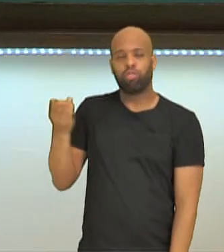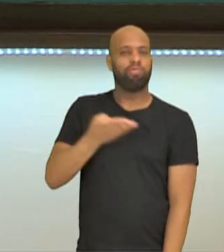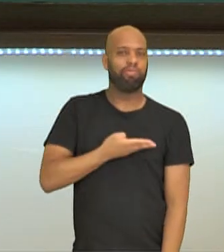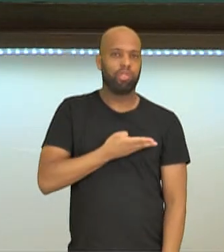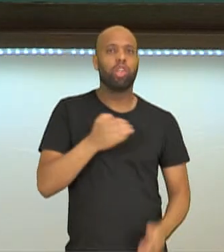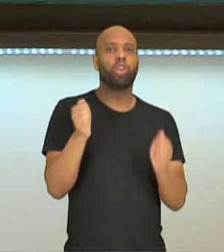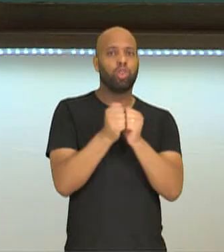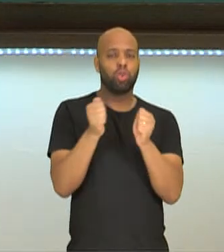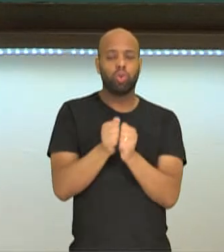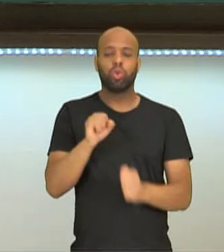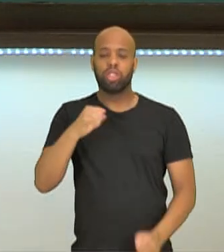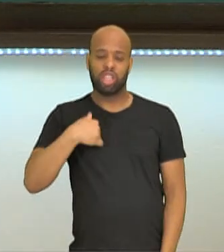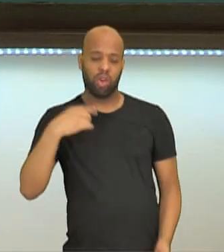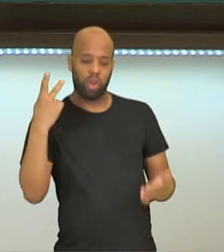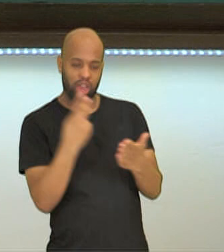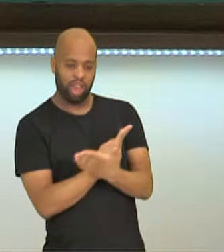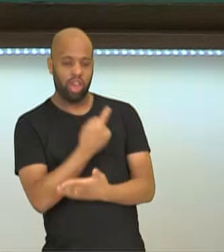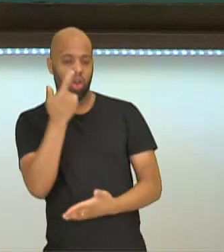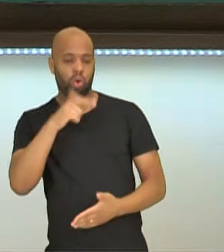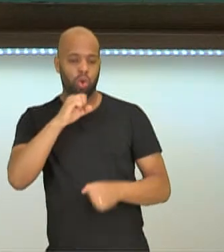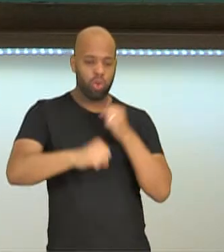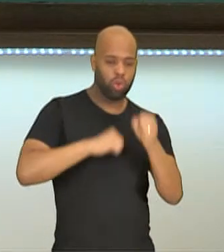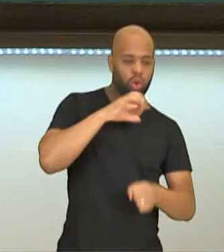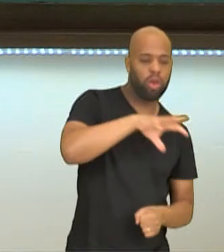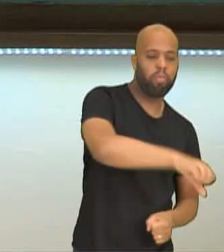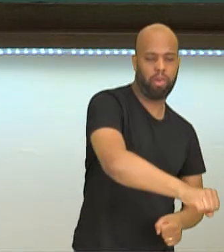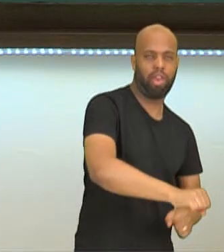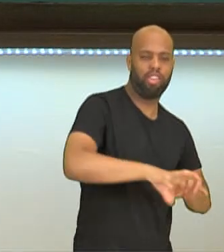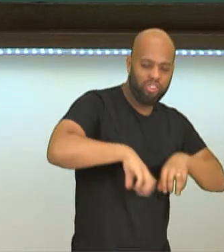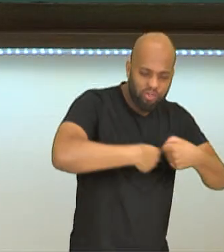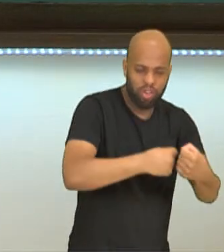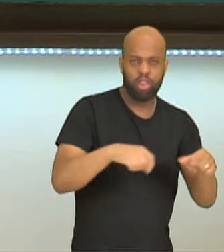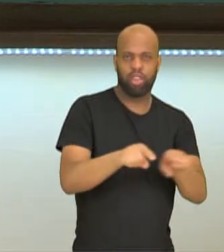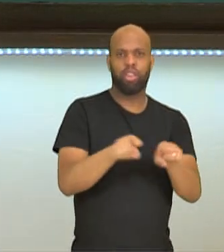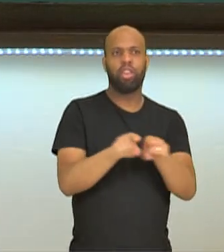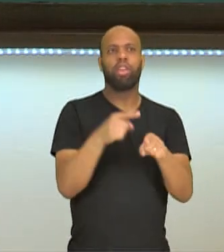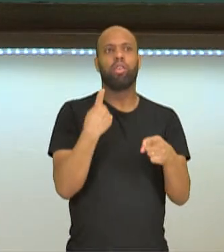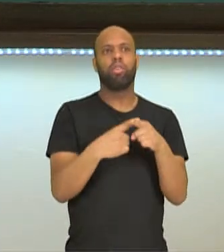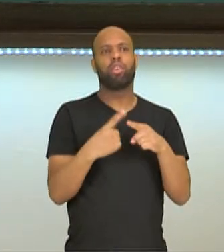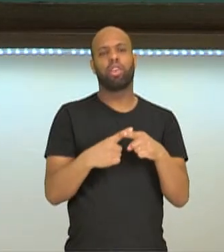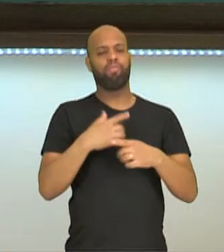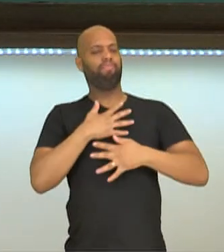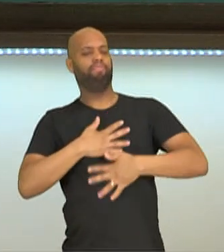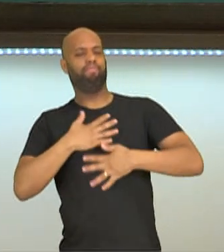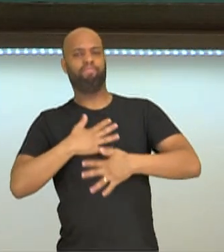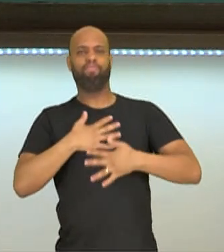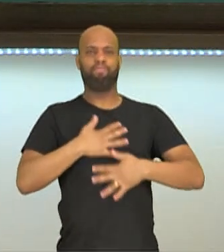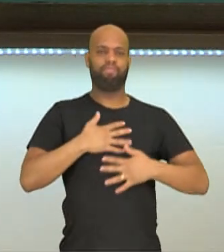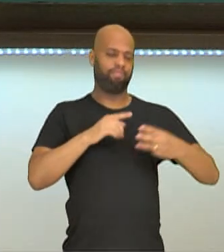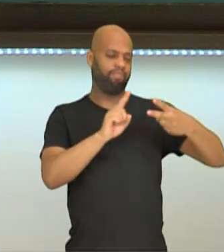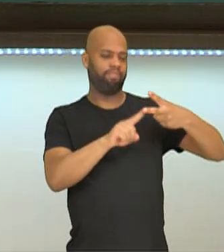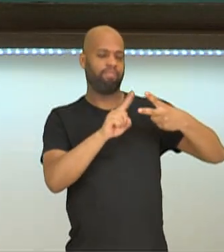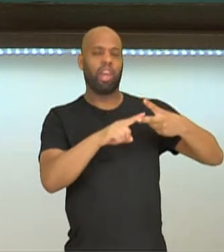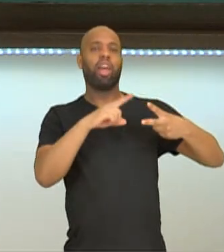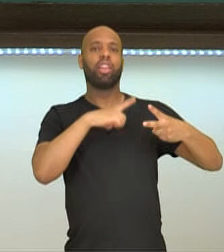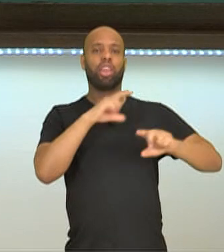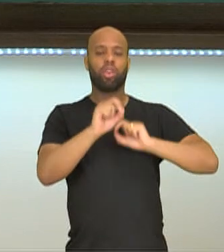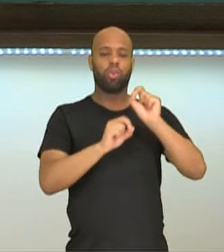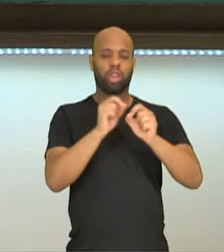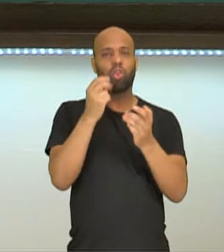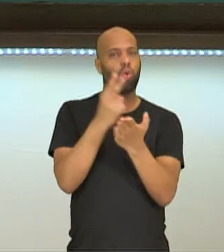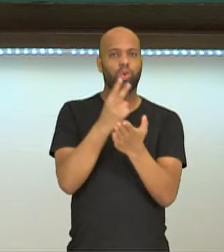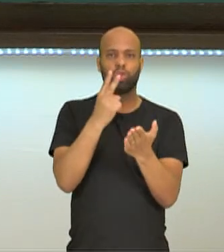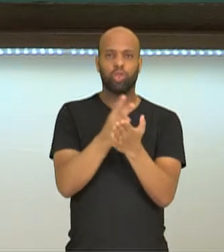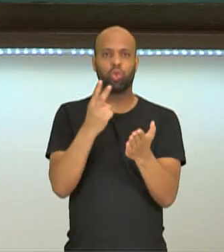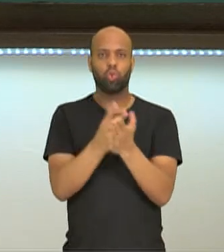nós errarmos, o outro vai correr atrás e vai se esforçar. Porque a alegria e o divertimento do frescobol está em manter a bolinha